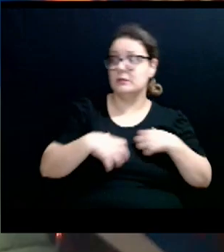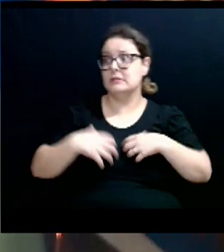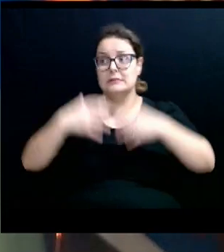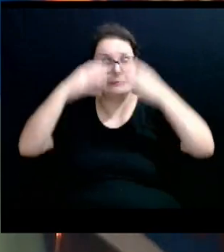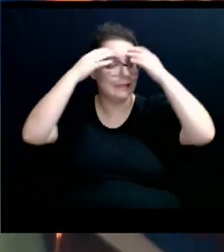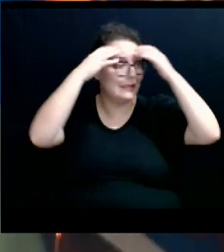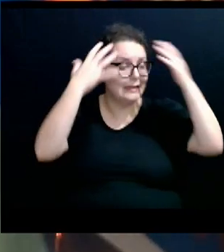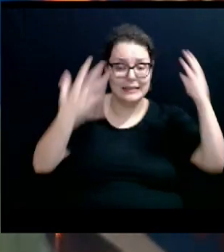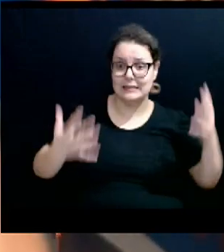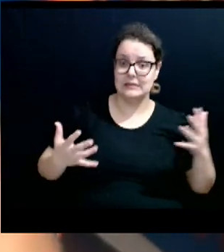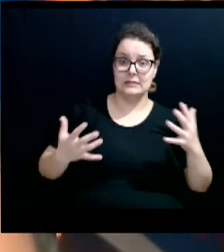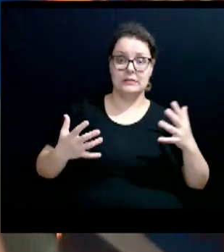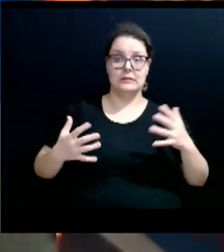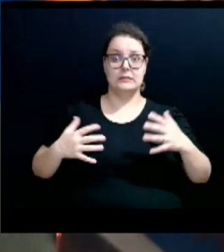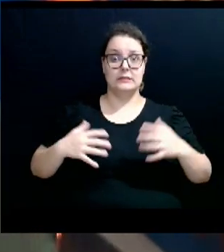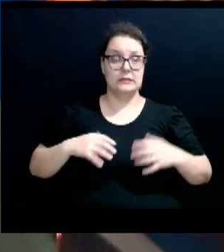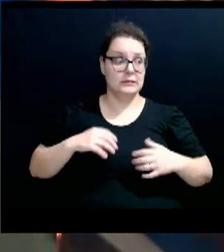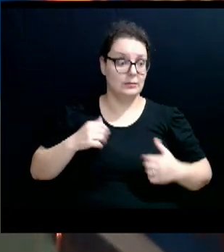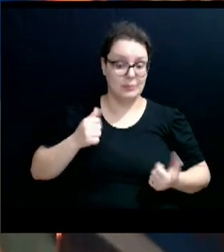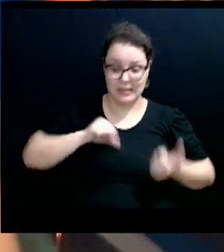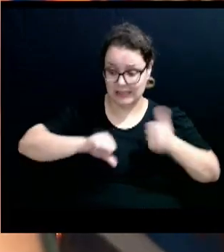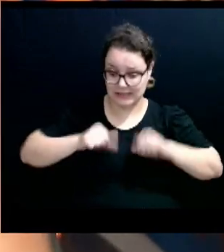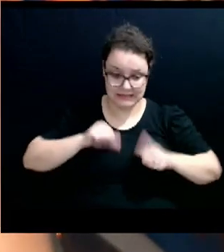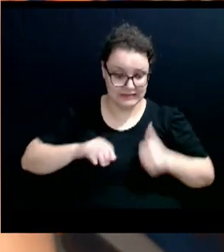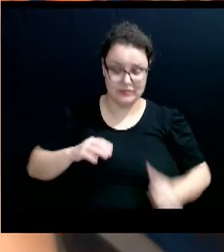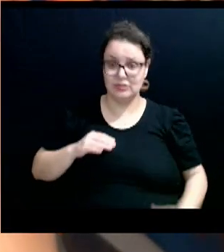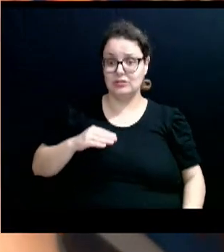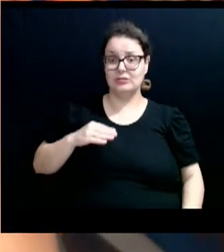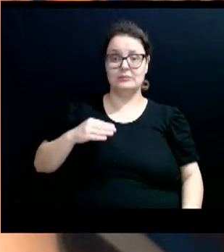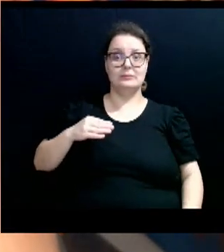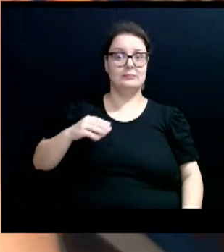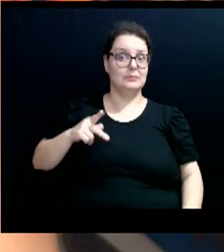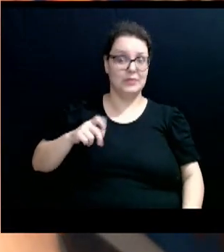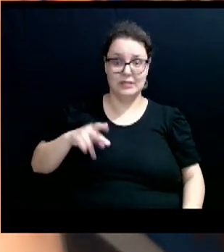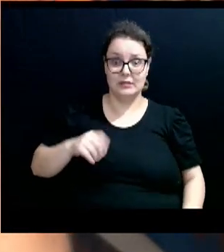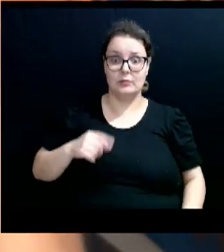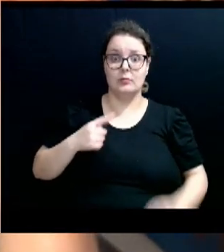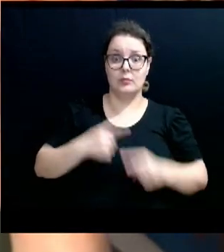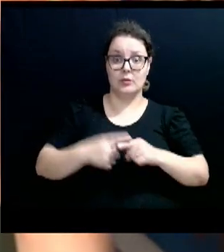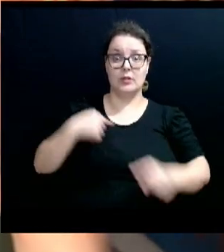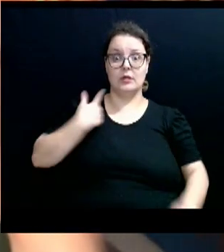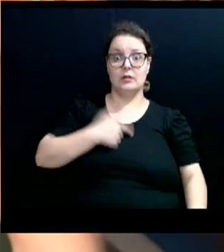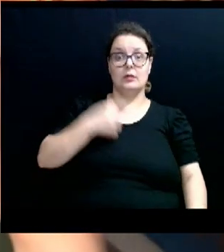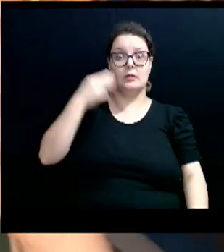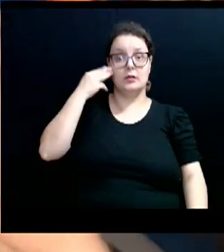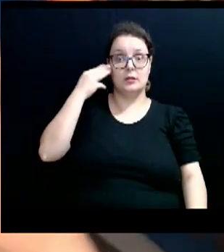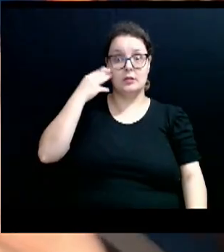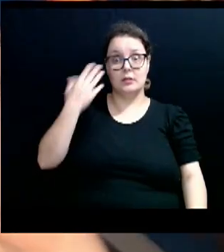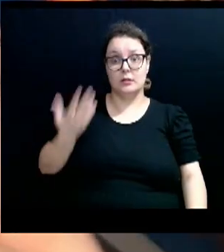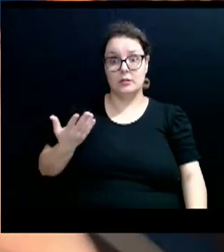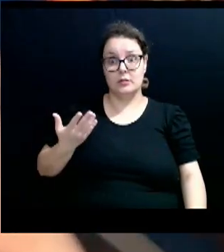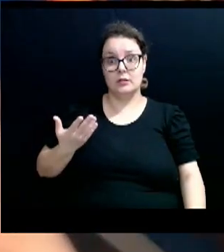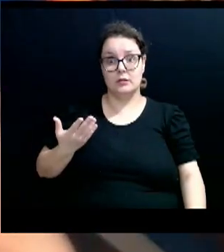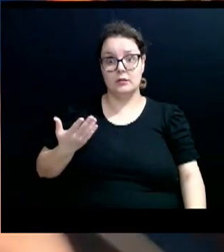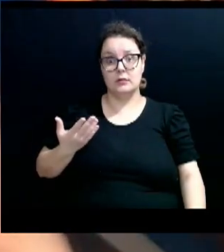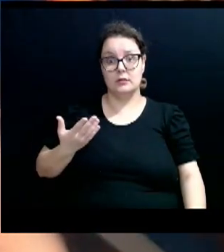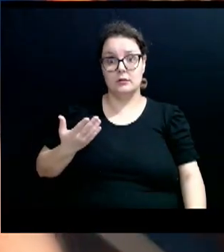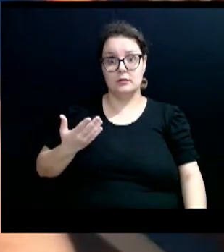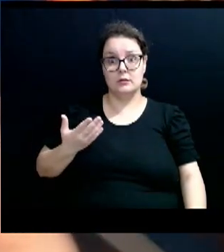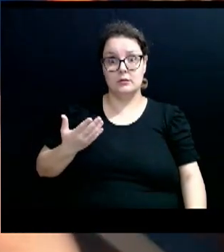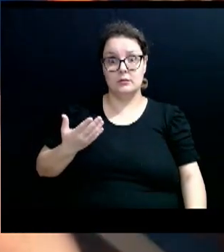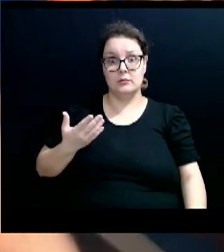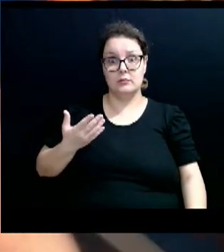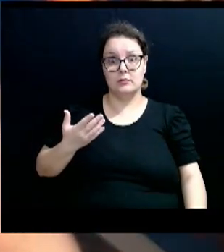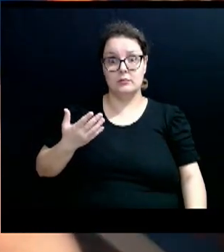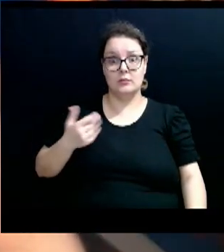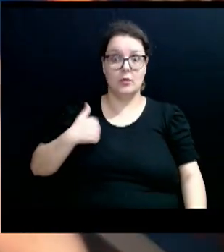crise de pânico. Por quê? A nossa memória, a gente fica ali com as